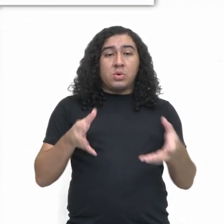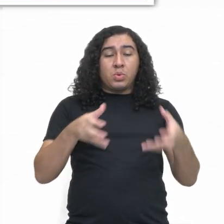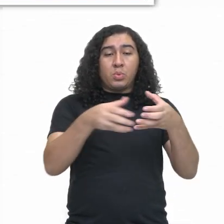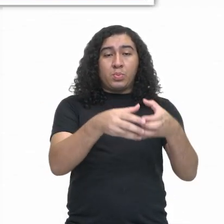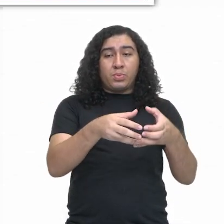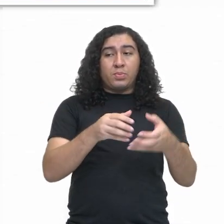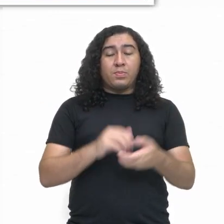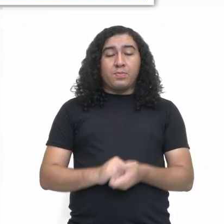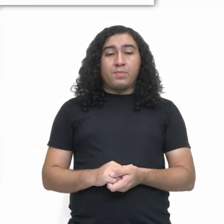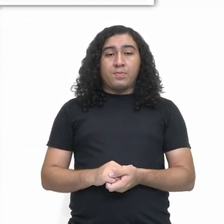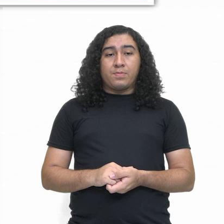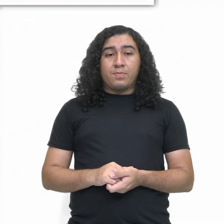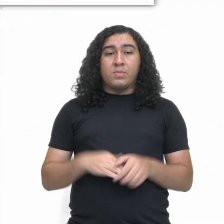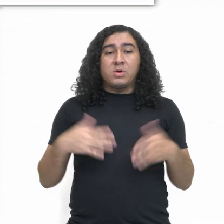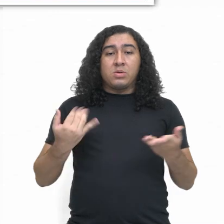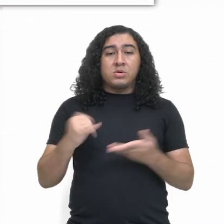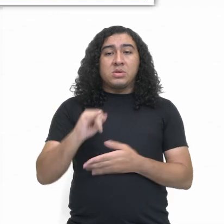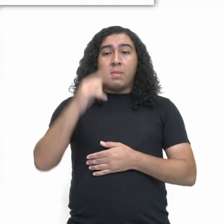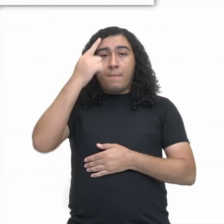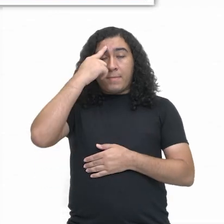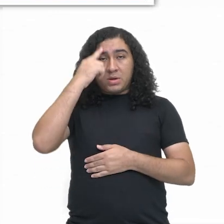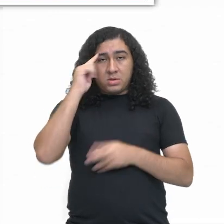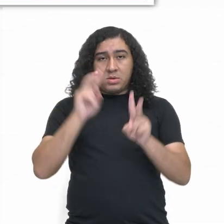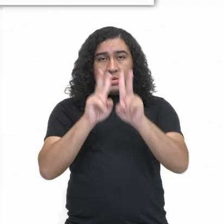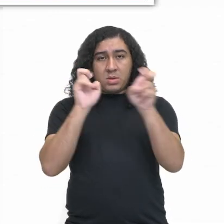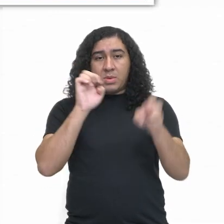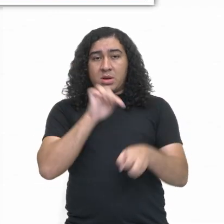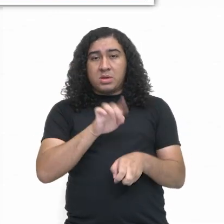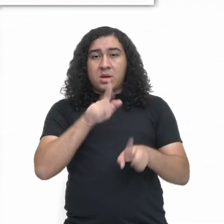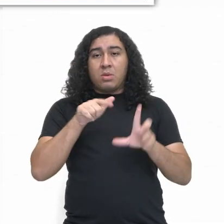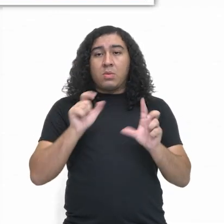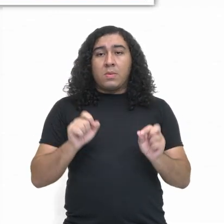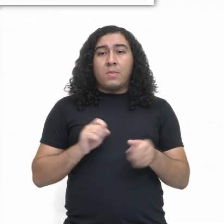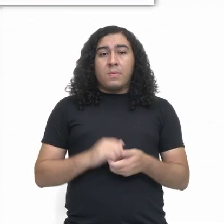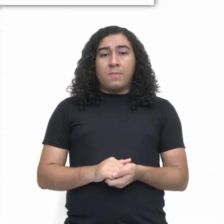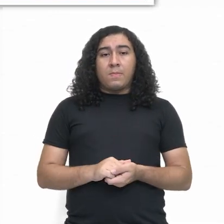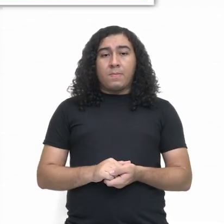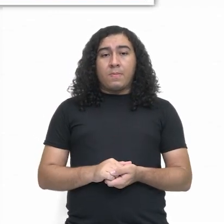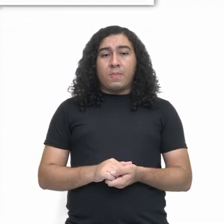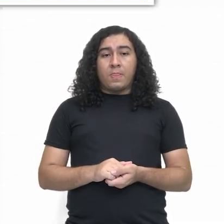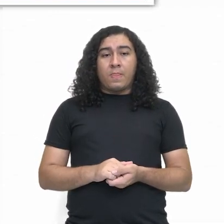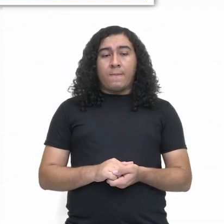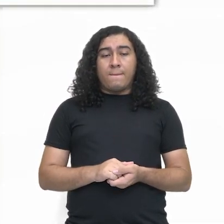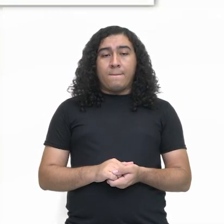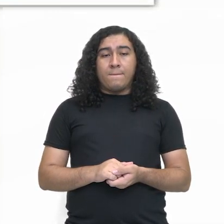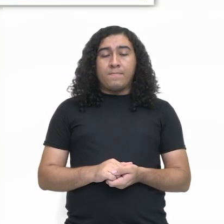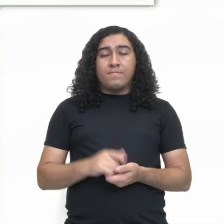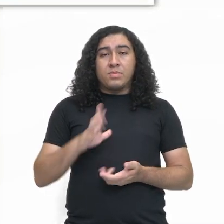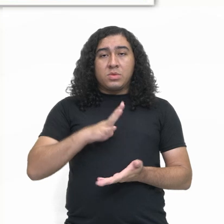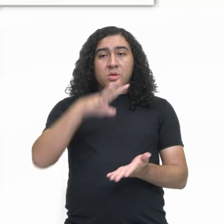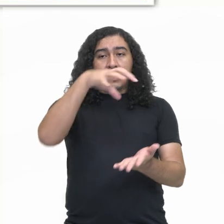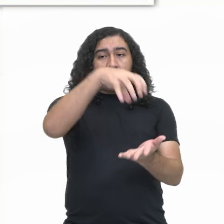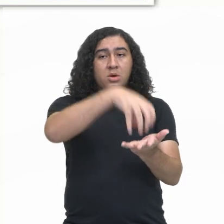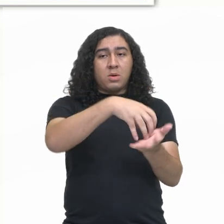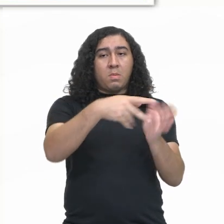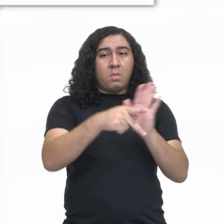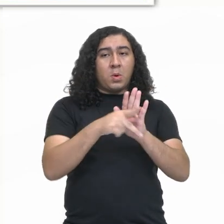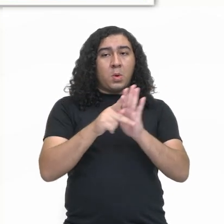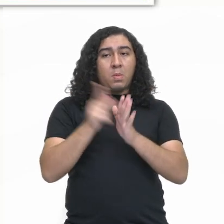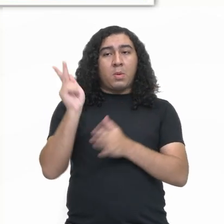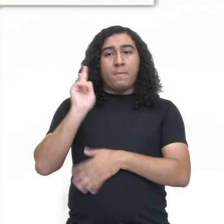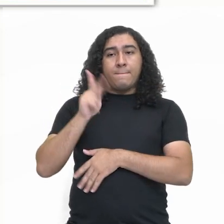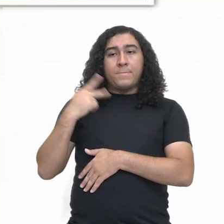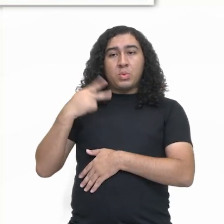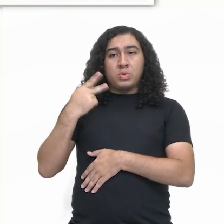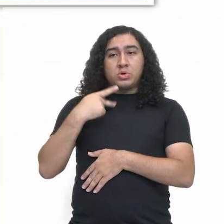coletiva, tá? Então, quando a gente fala dessa questão, nós estamos falando do quê? As instituições políticas, né? Ou